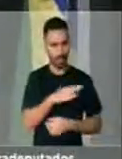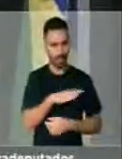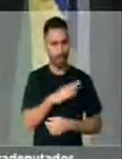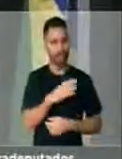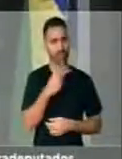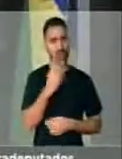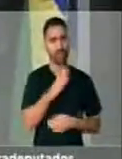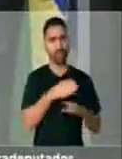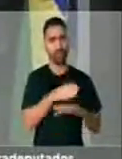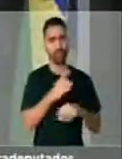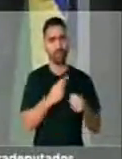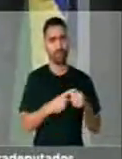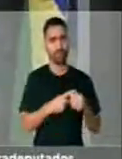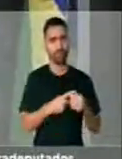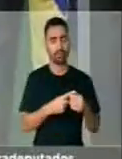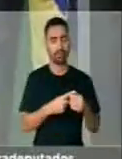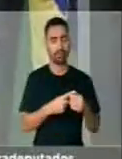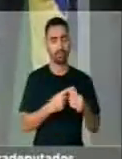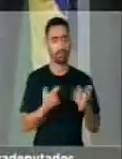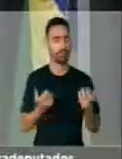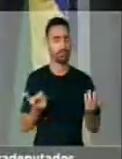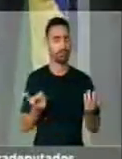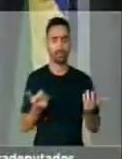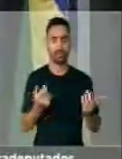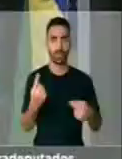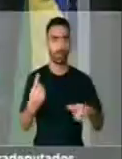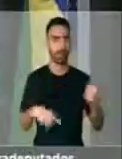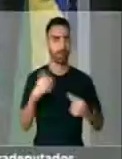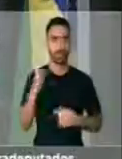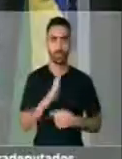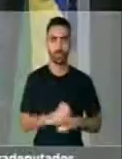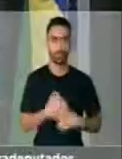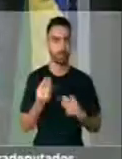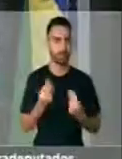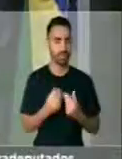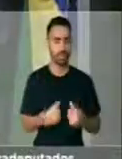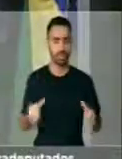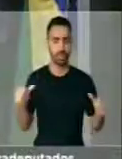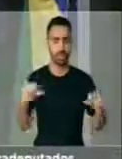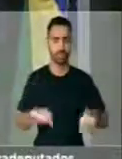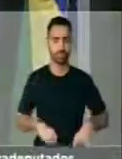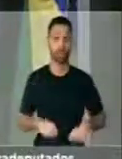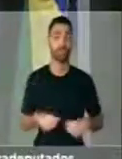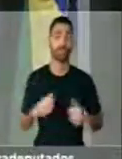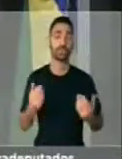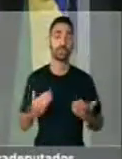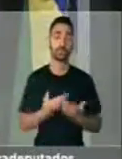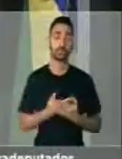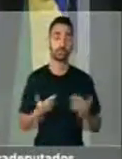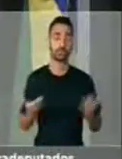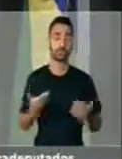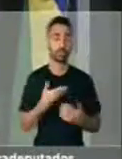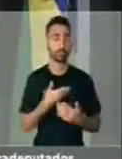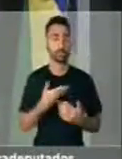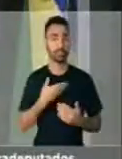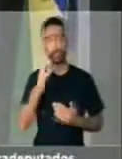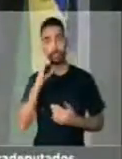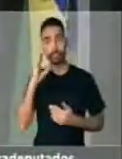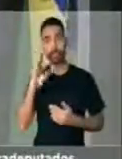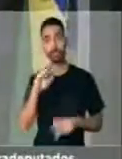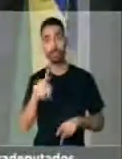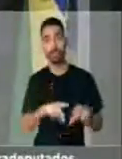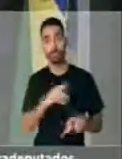nós reagimos a esses desmandos que tem na política brasileira? Portanto, caros amigos, e principalmente o